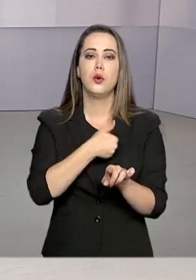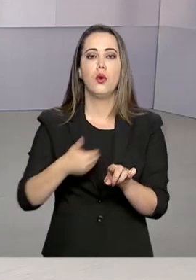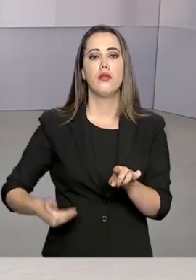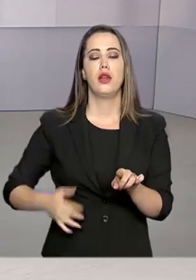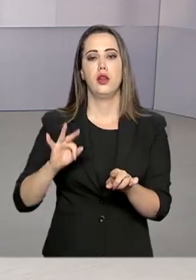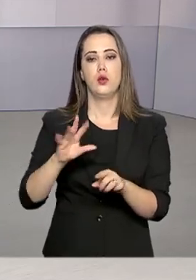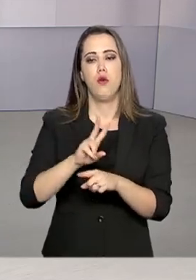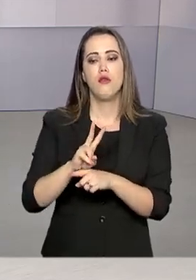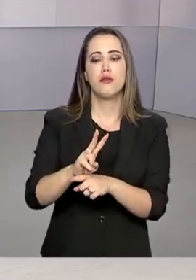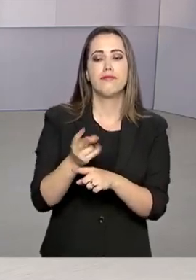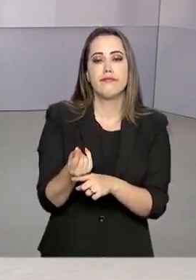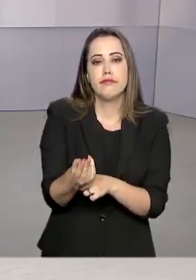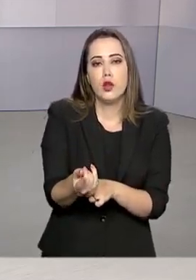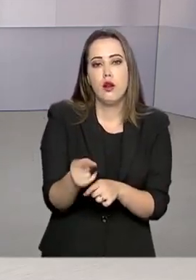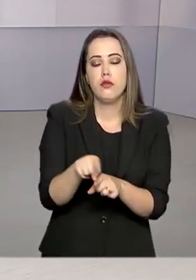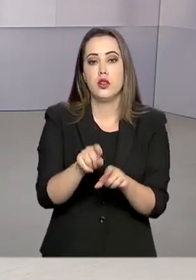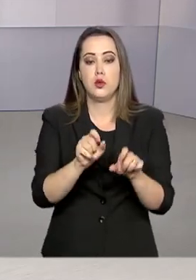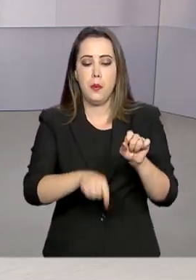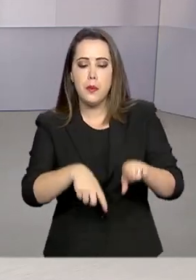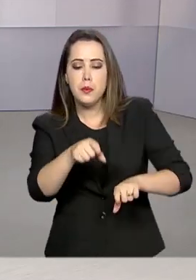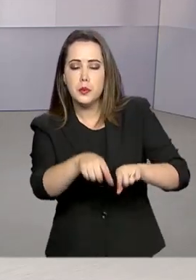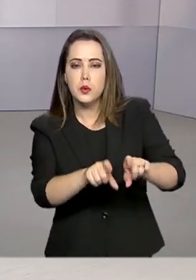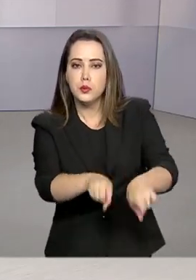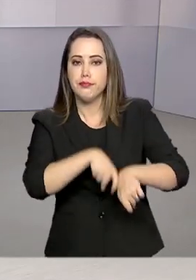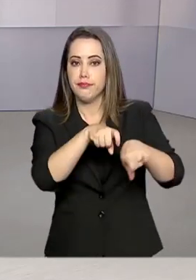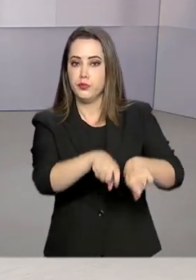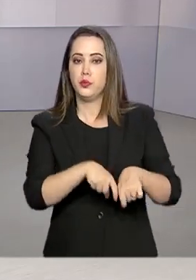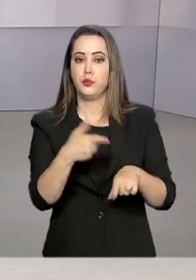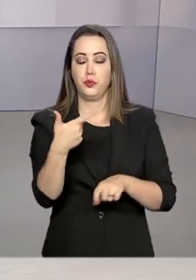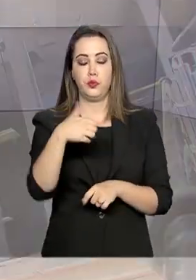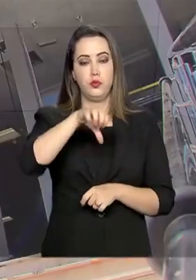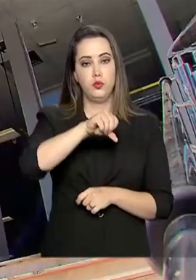para financiar a safra 2019-2020.